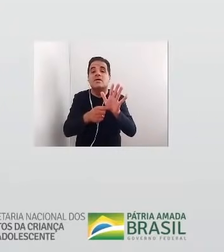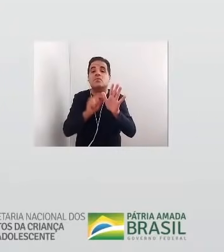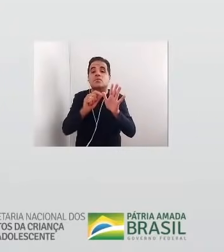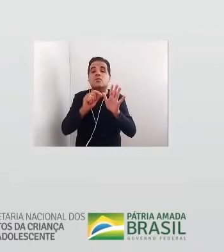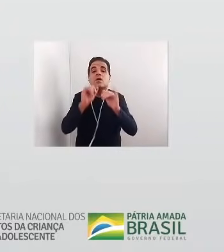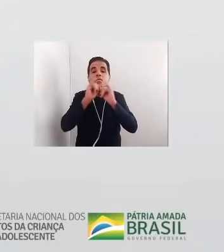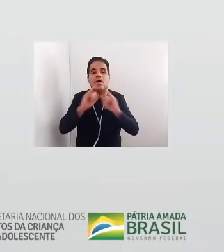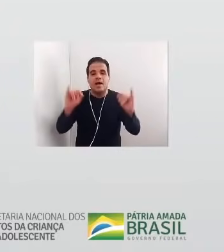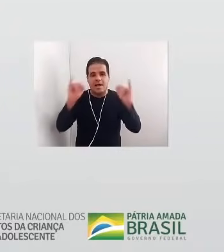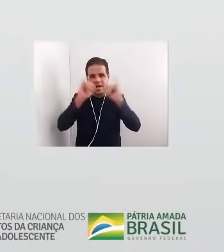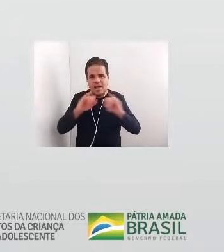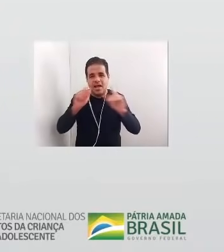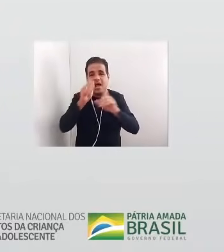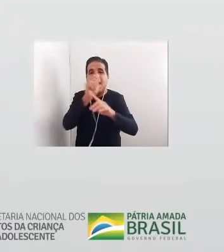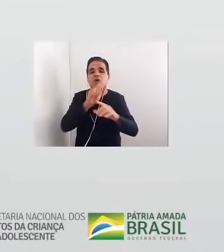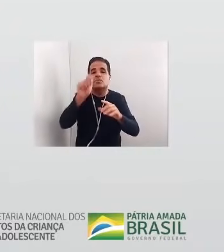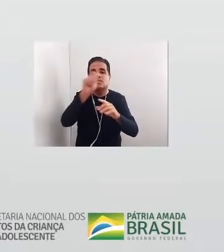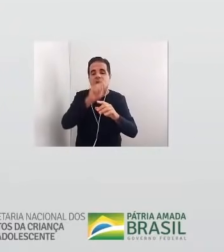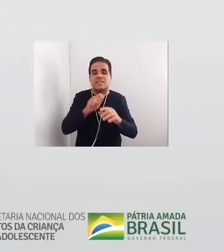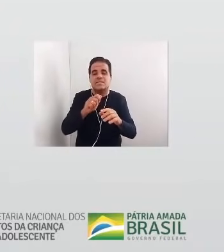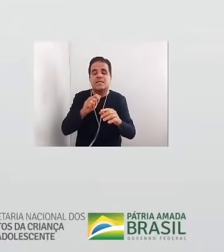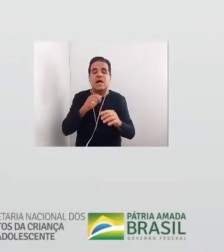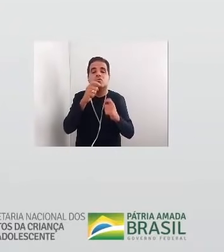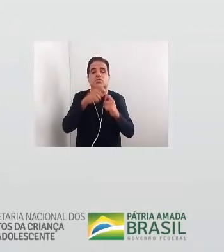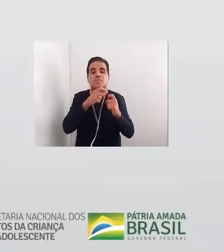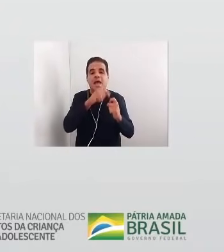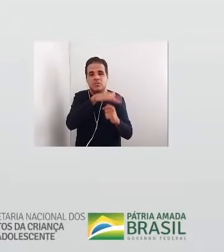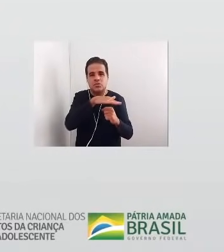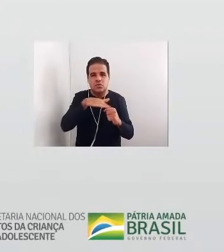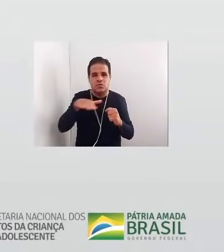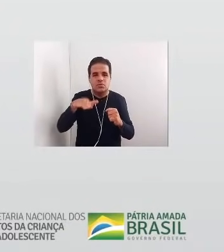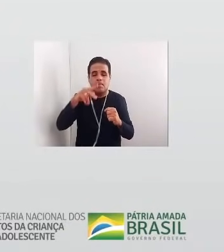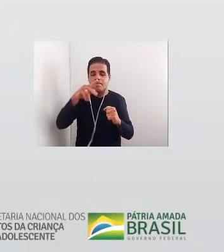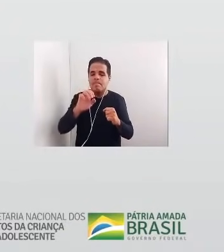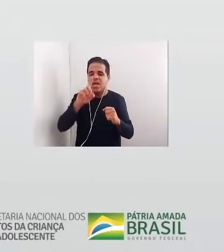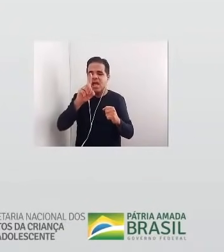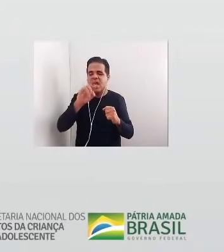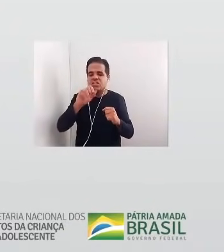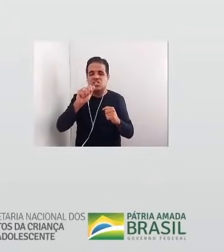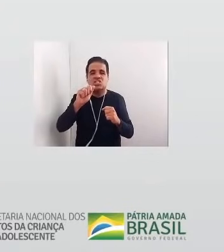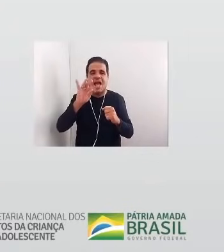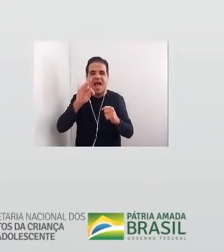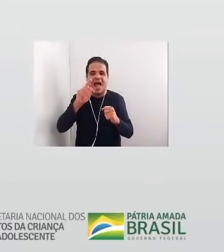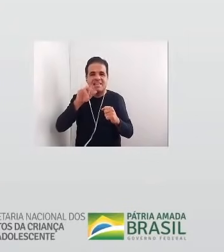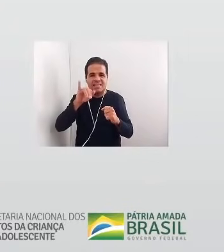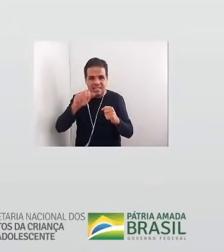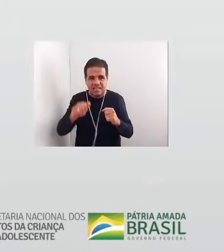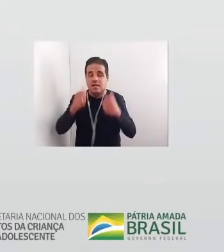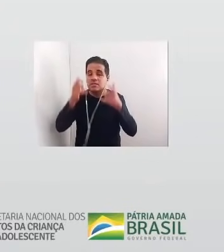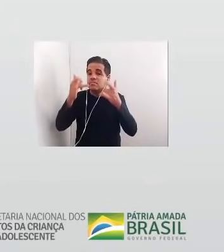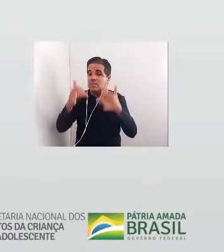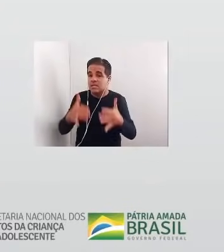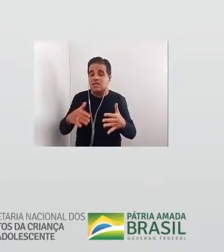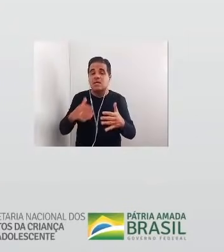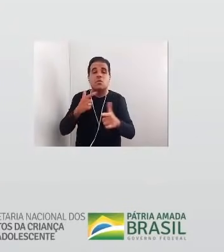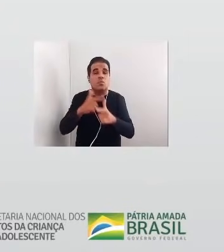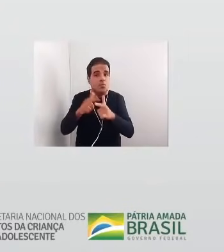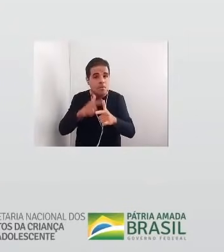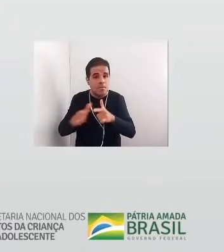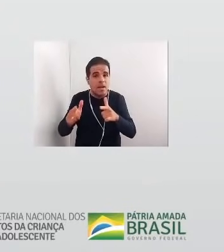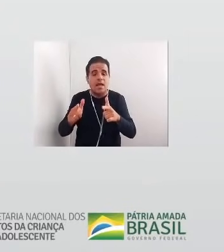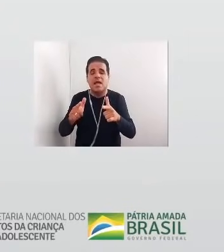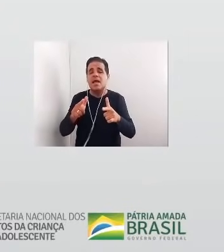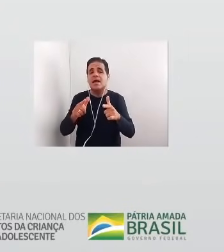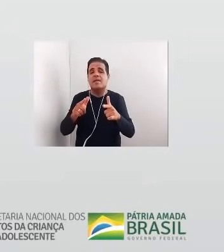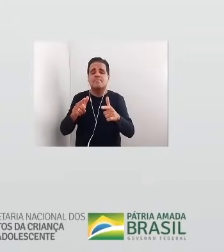pela Associação de Pediatria dos Estados Unidos, mostrando os malefícios deste tratamento